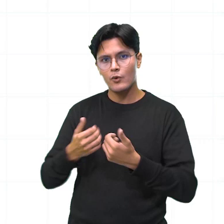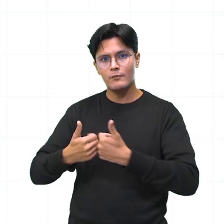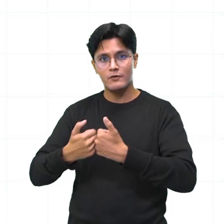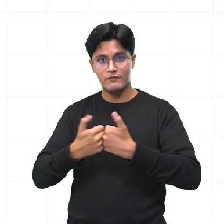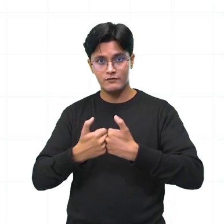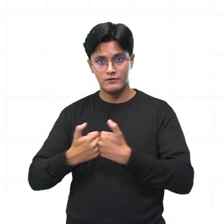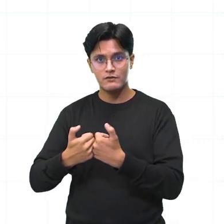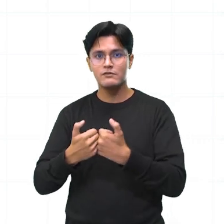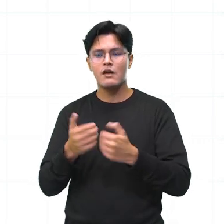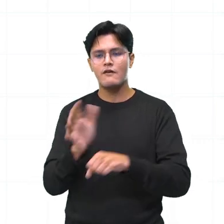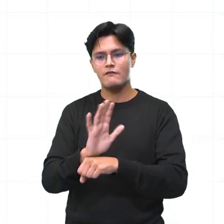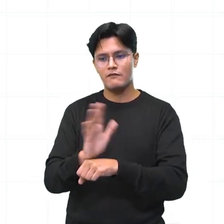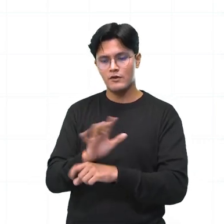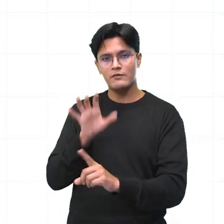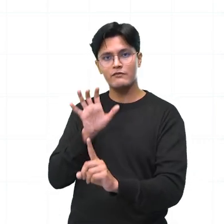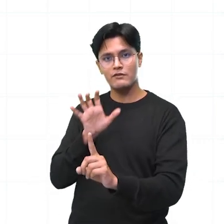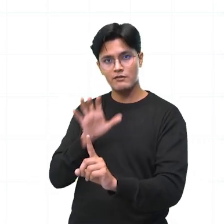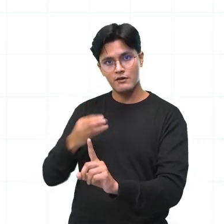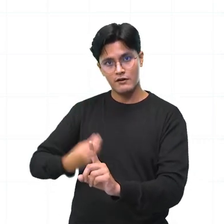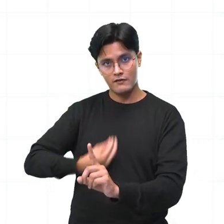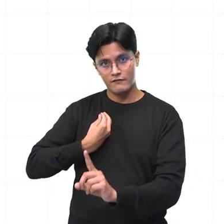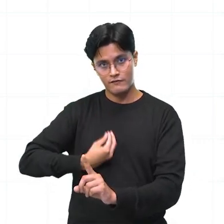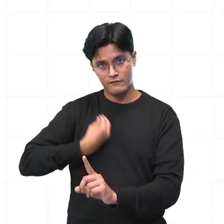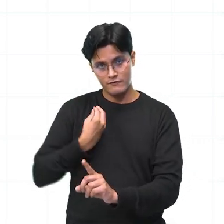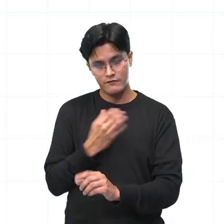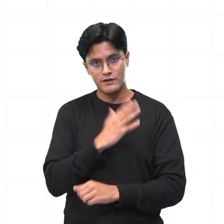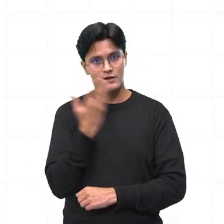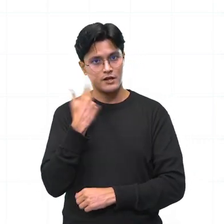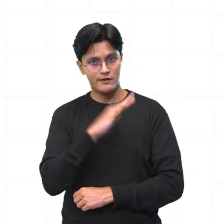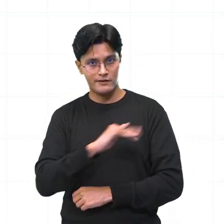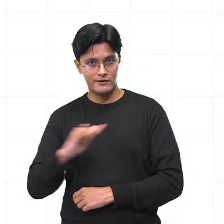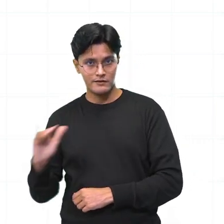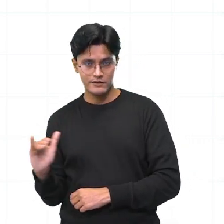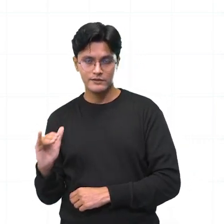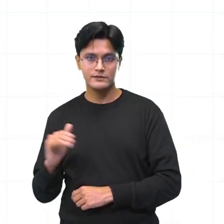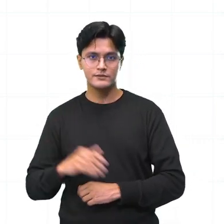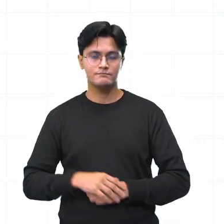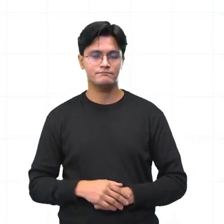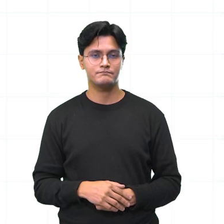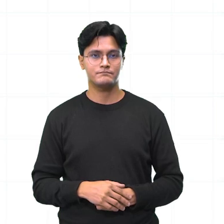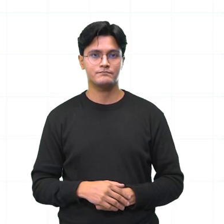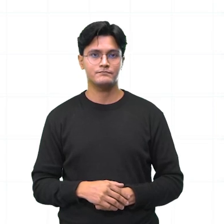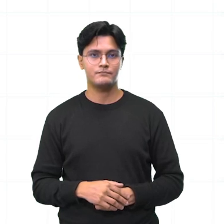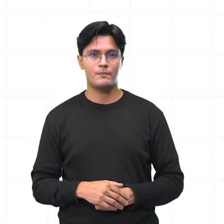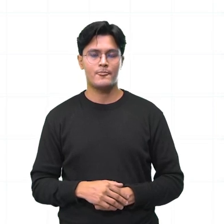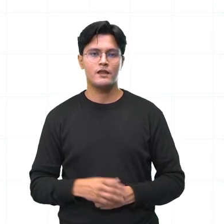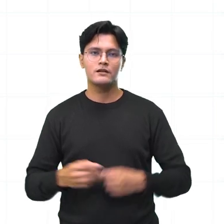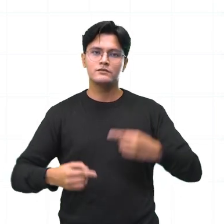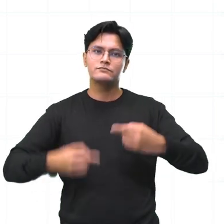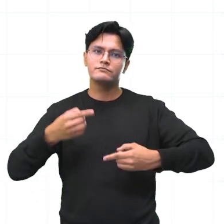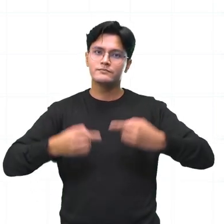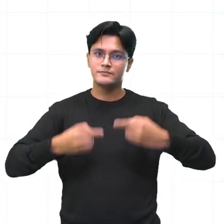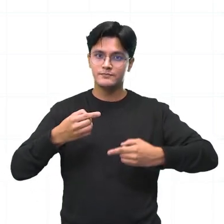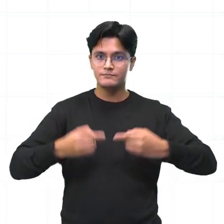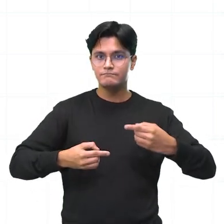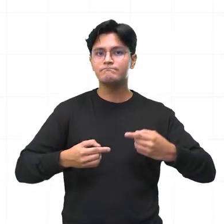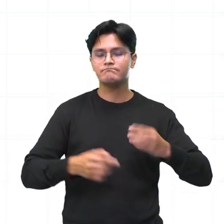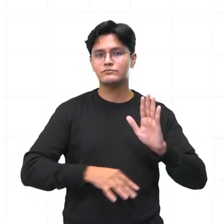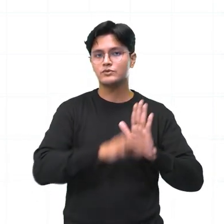sobre saúde, educação, enfim, temas variados, ok? O debate, por ele ser um